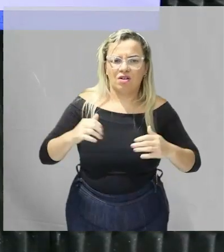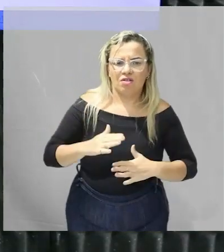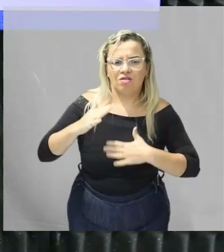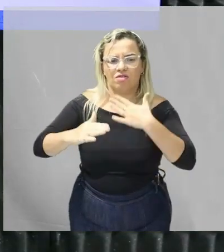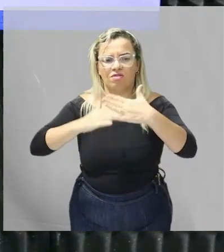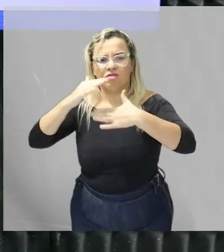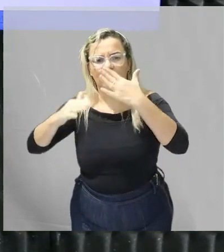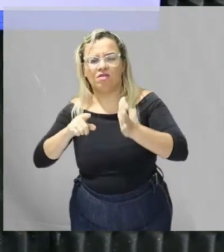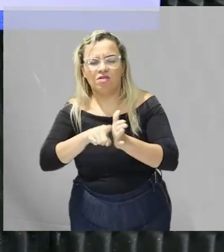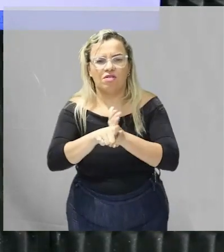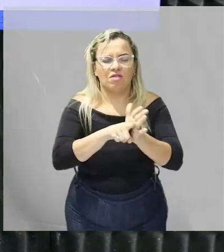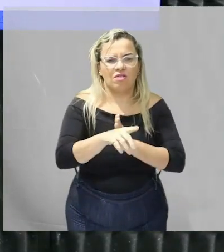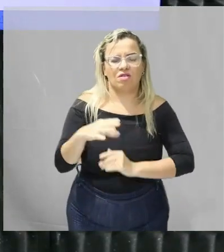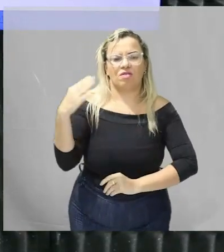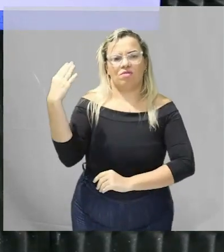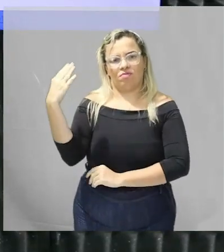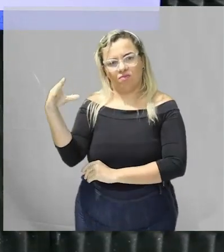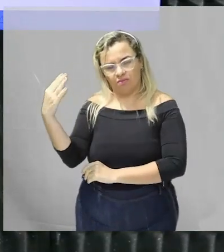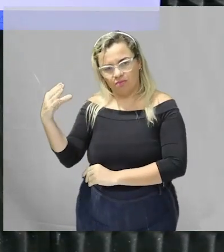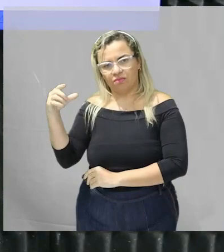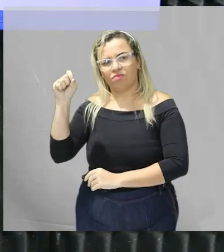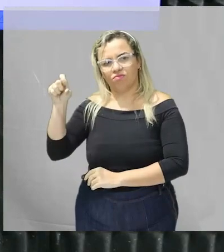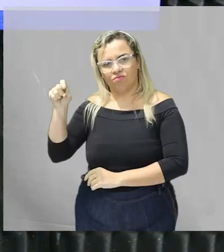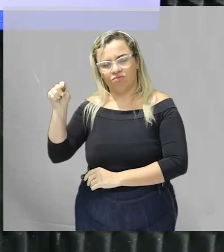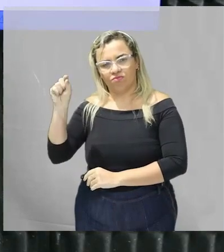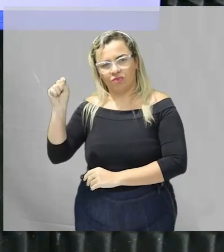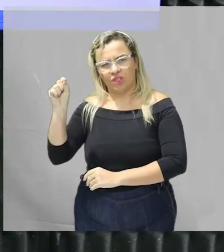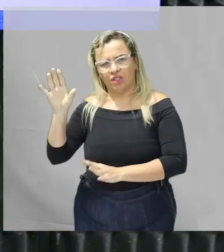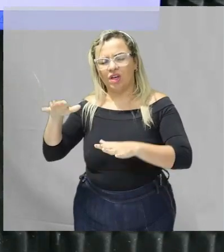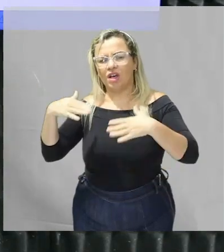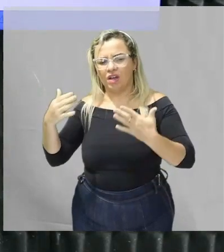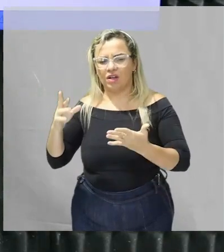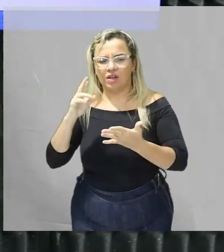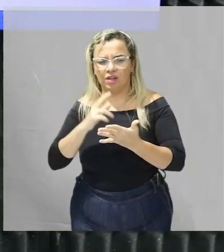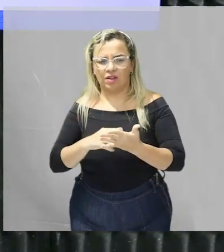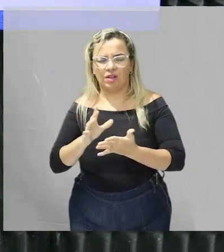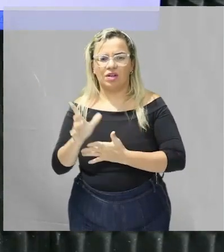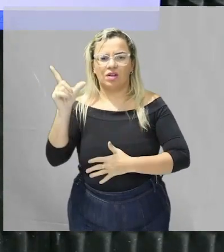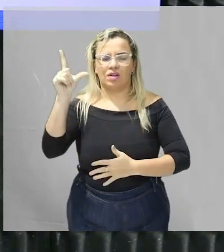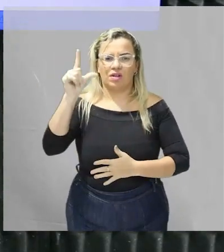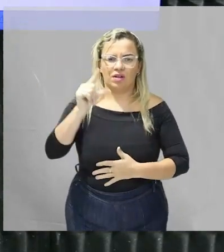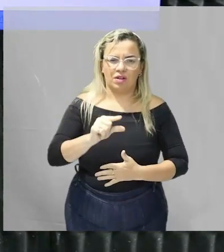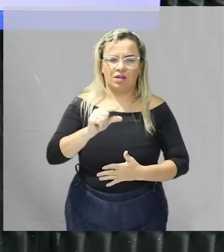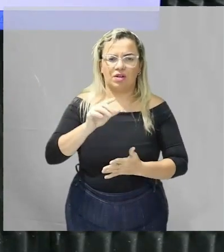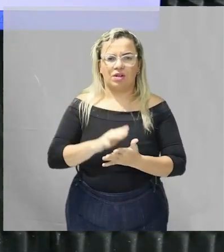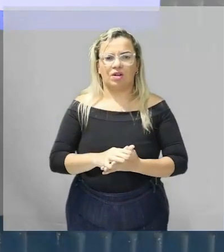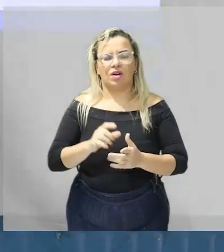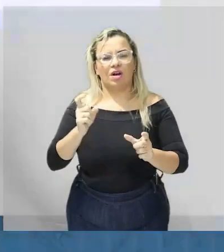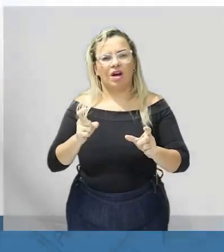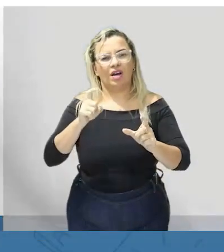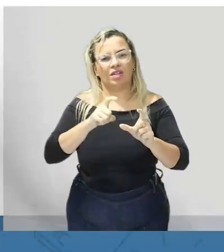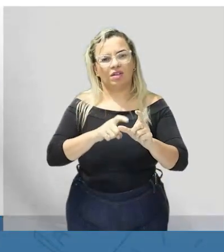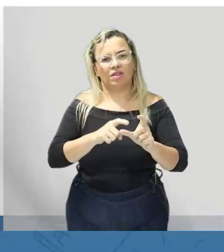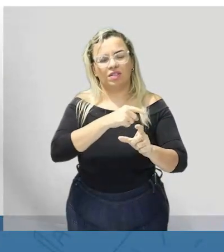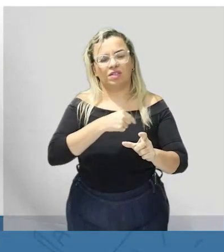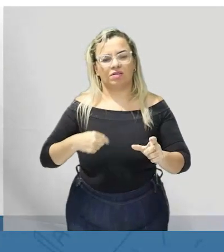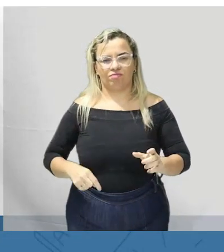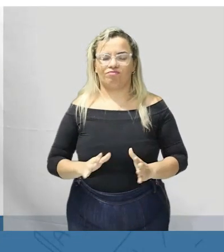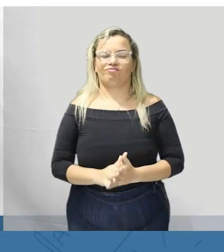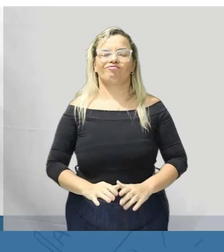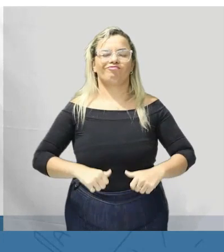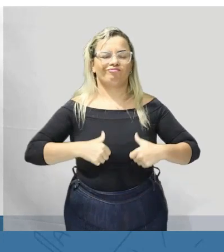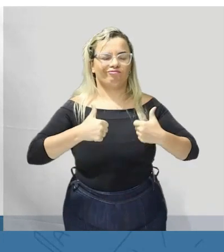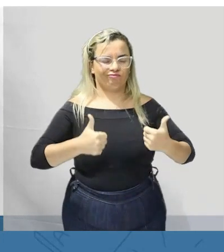sua pesquisa científica, a sua ciência? Vai ser essa a solução para o Brasil para diminuir a dependência tecnológica da China, galera? Sim ou não?